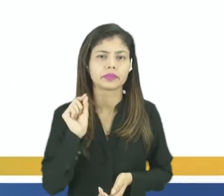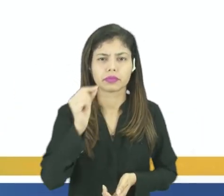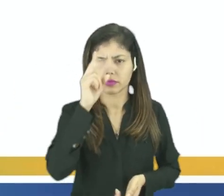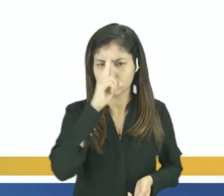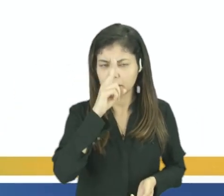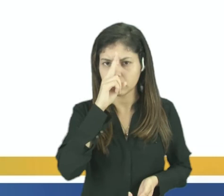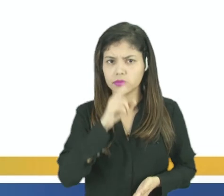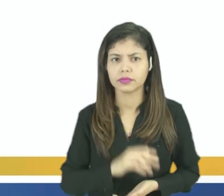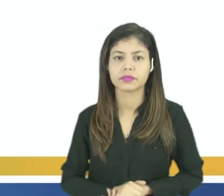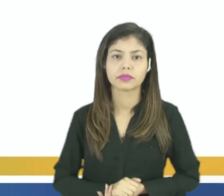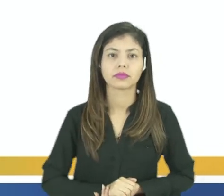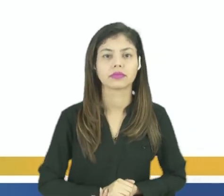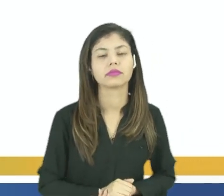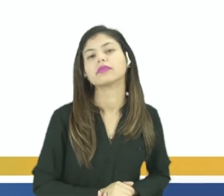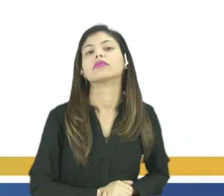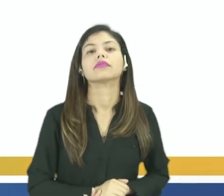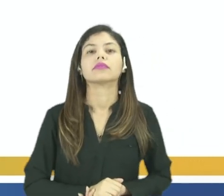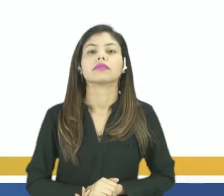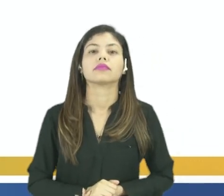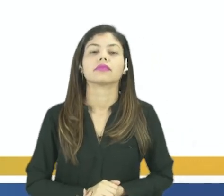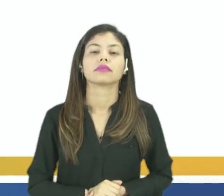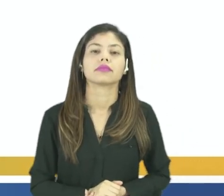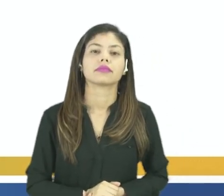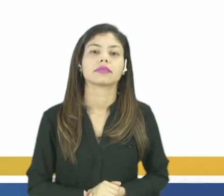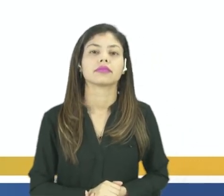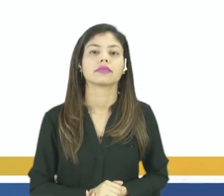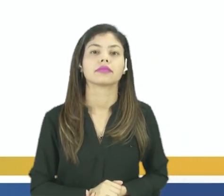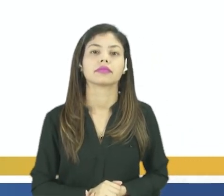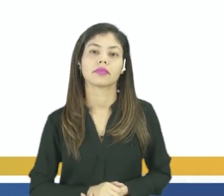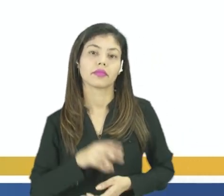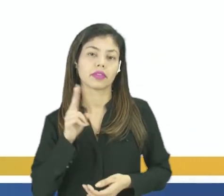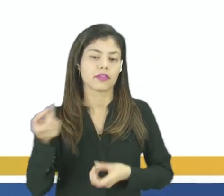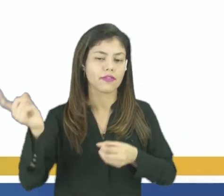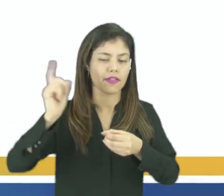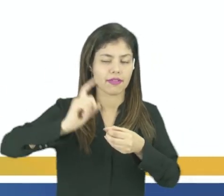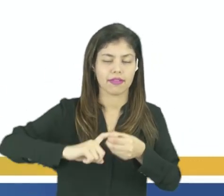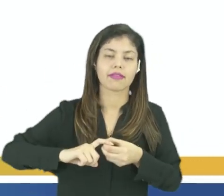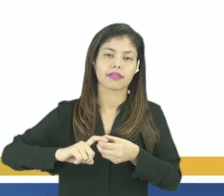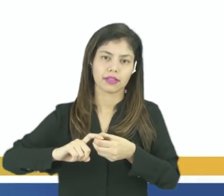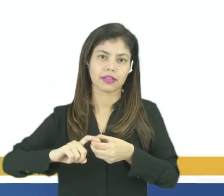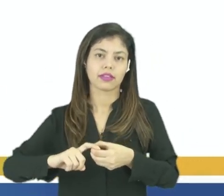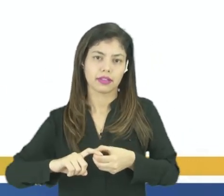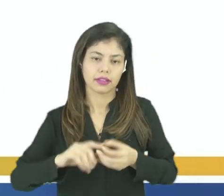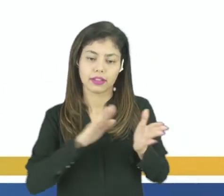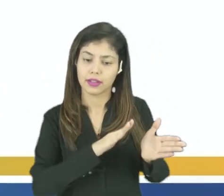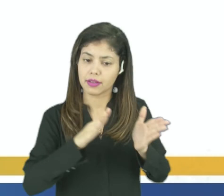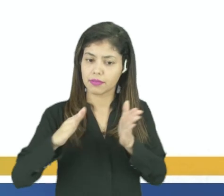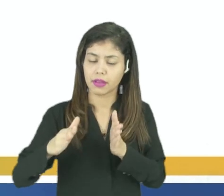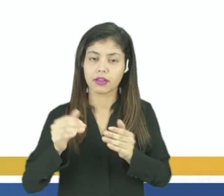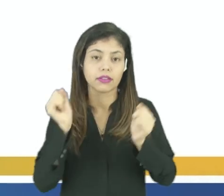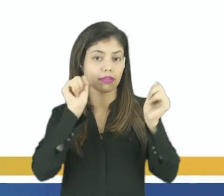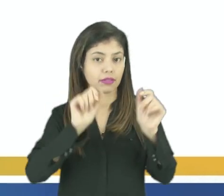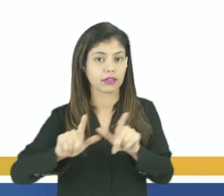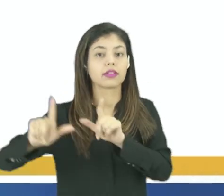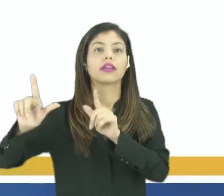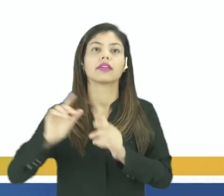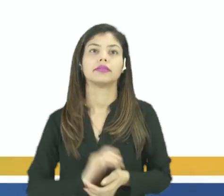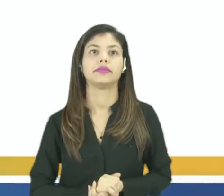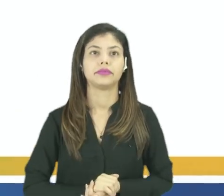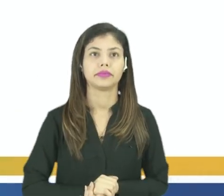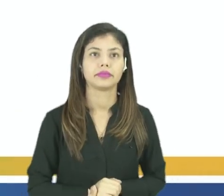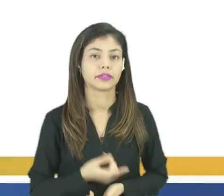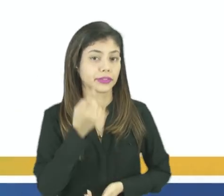copinho de vidro. Então, como a frequência não muda, então vamos colocar aqui no meio que não muda, né? Então a letra C aqui é uma candidata,